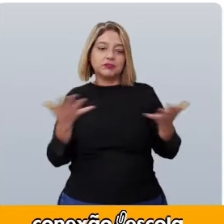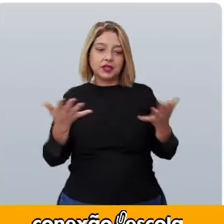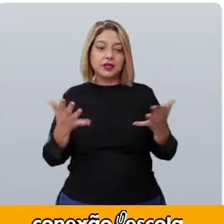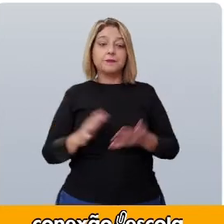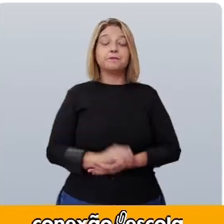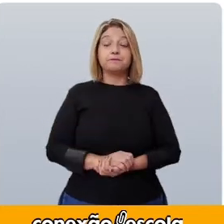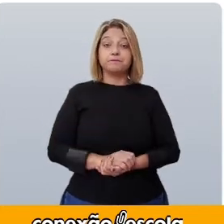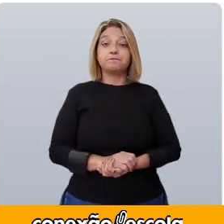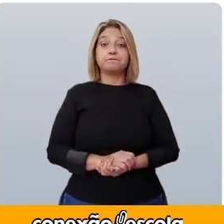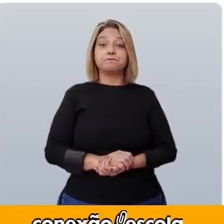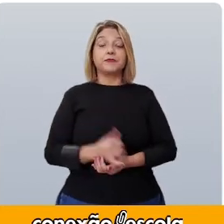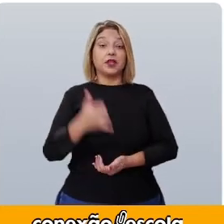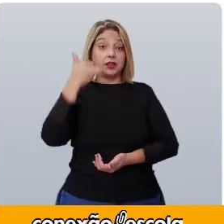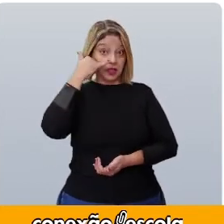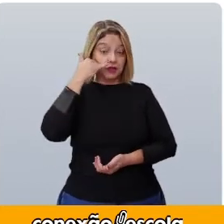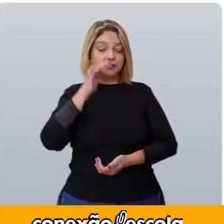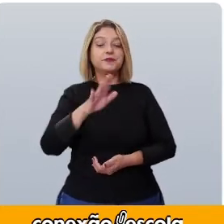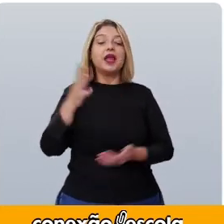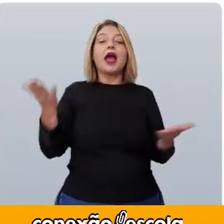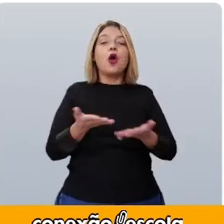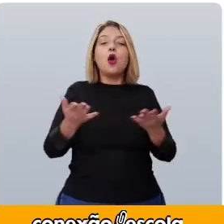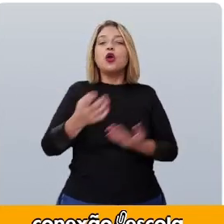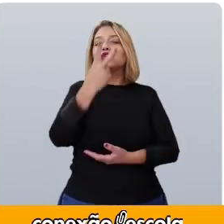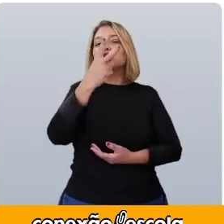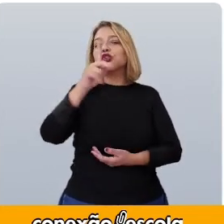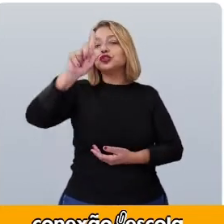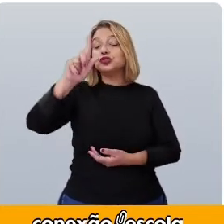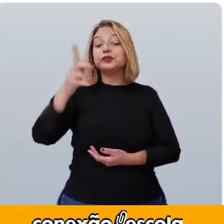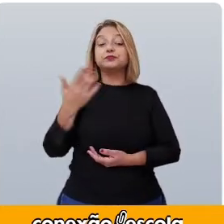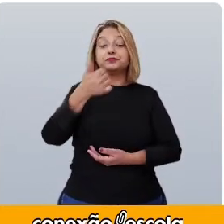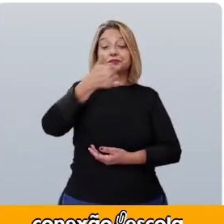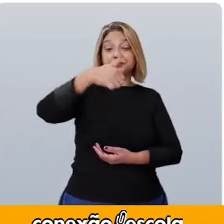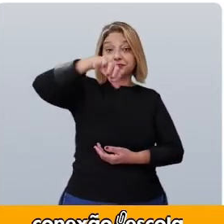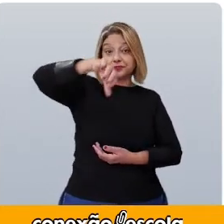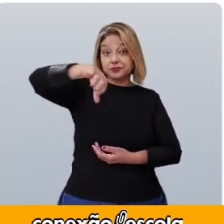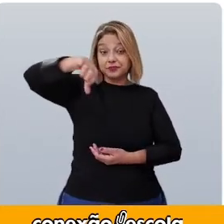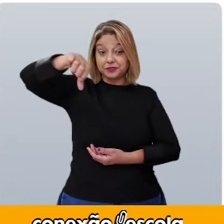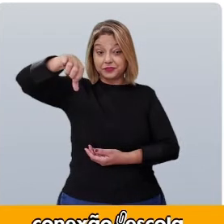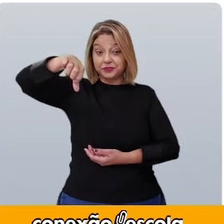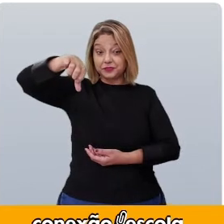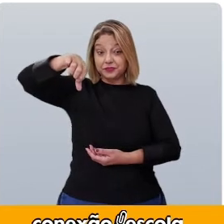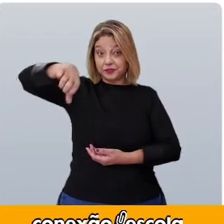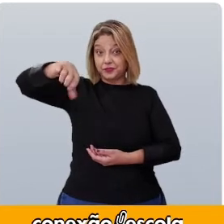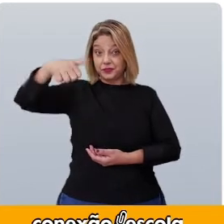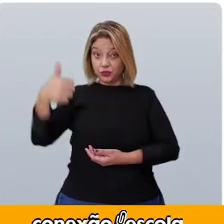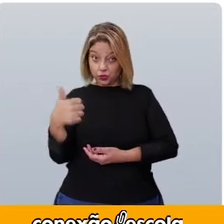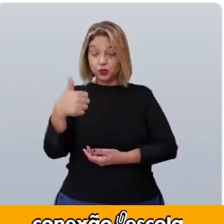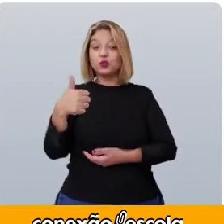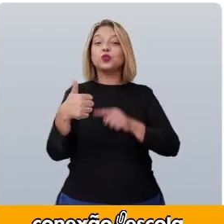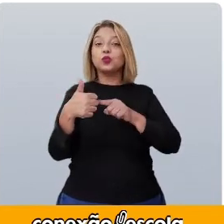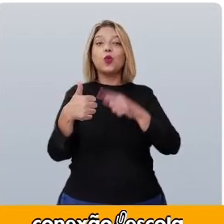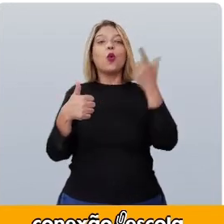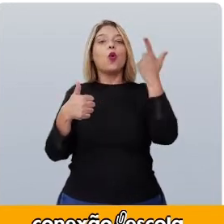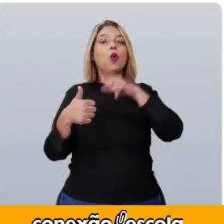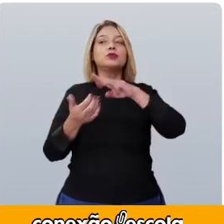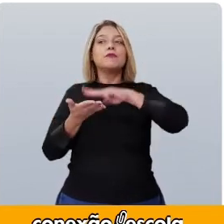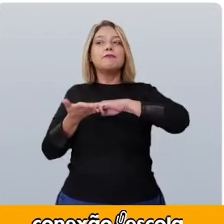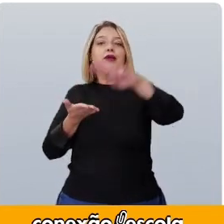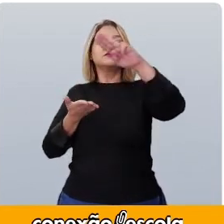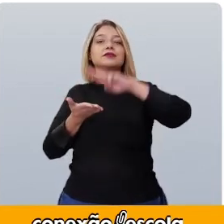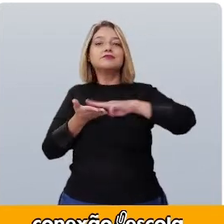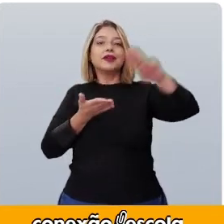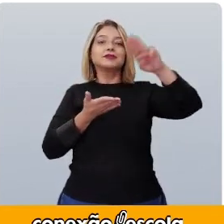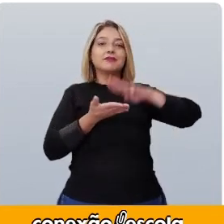2G, lançado em 1991, trouxe o recurso de enviar mensagens de